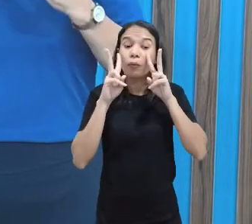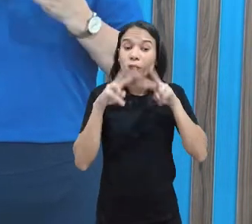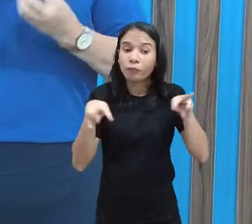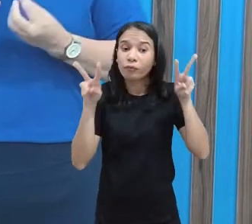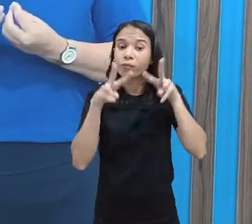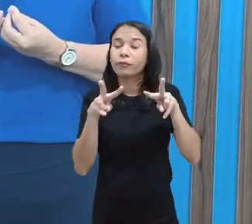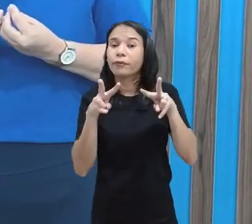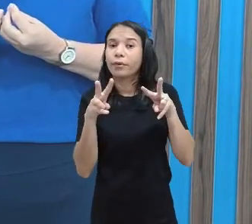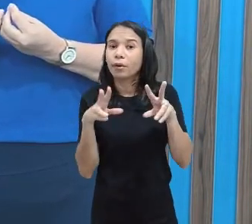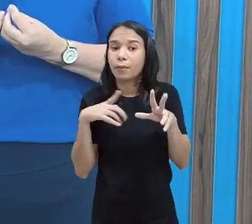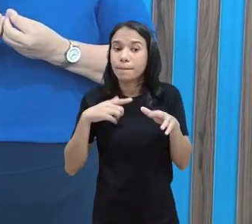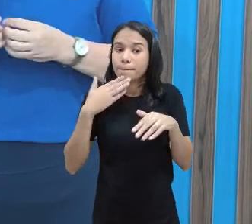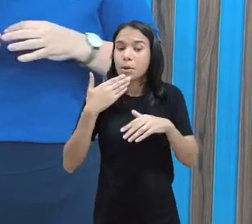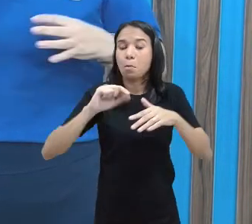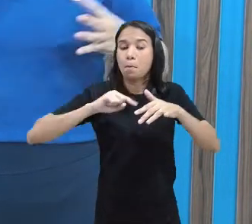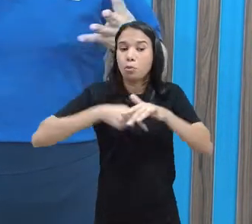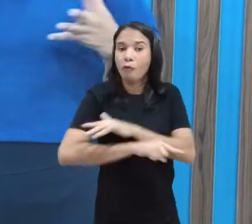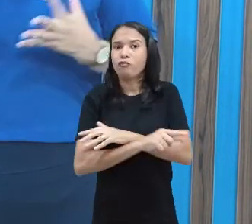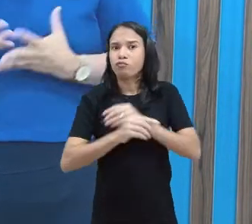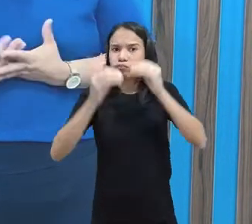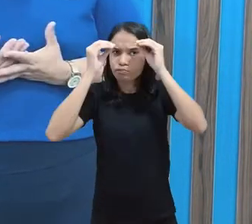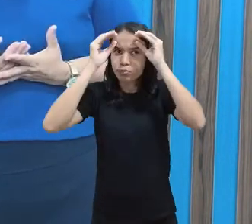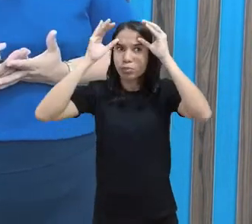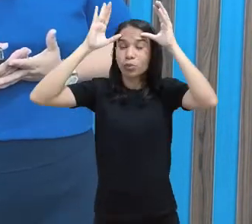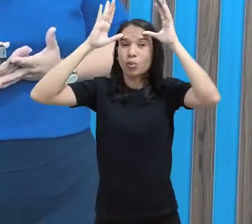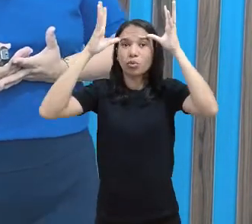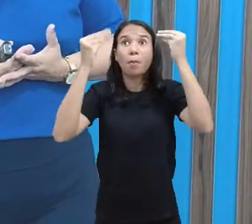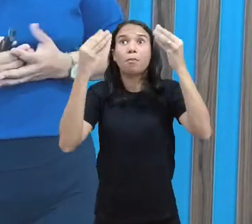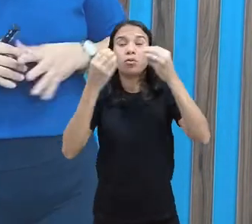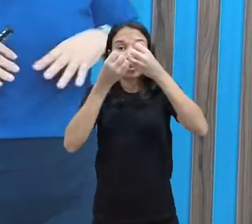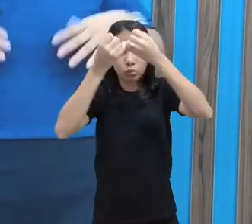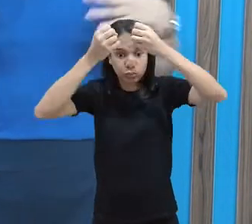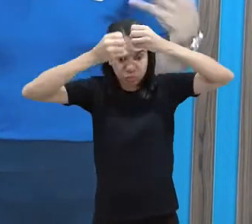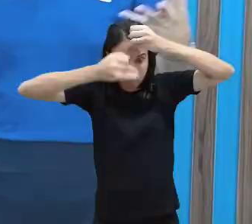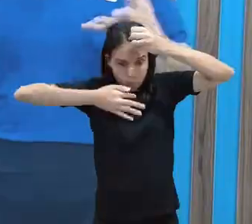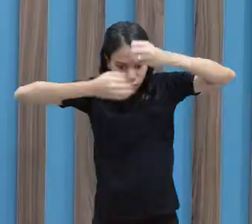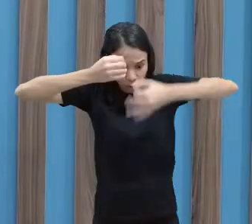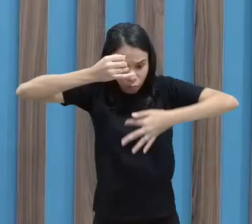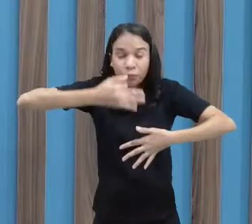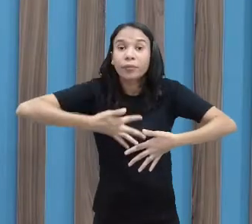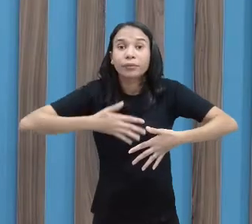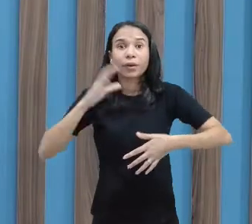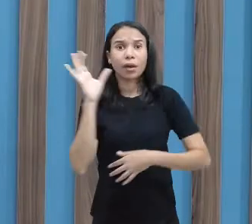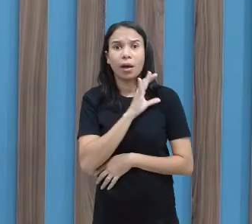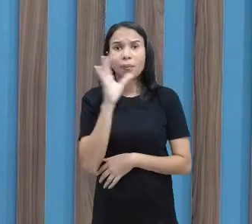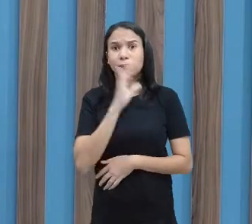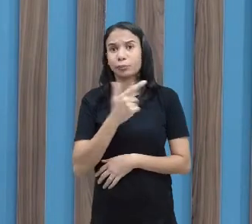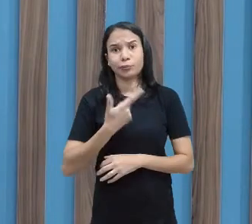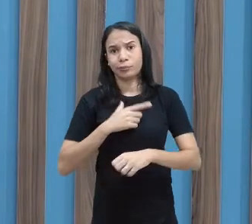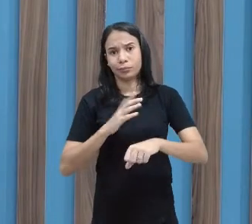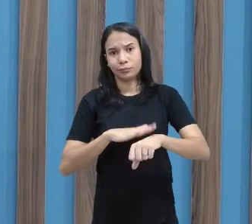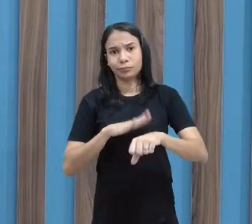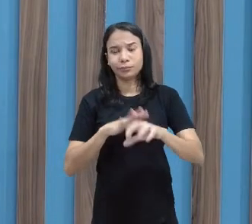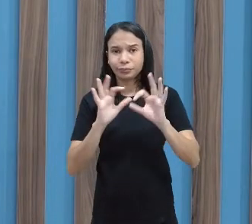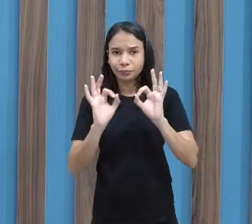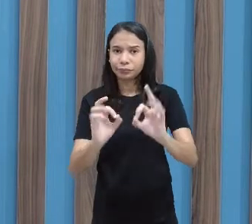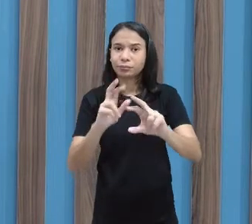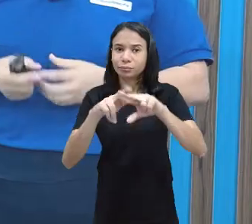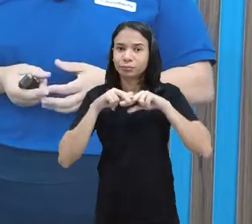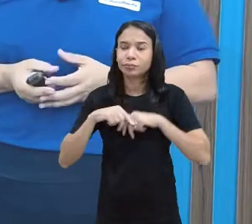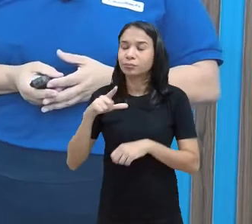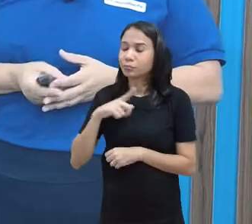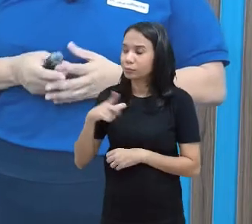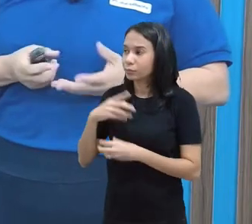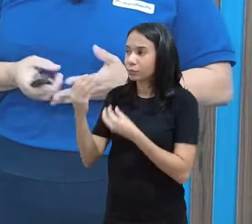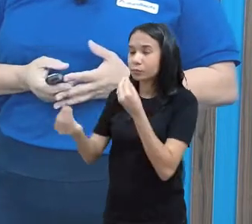algo com um pouquinho mais de profundidade do que ver muita coisa, né, Adriana? Sim. Ver muita coisa muito rápido. Verdade, viu? Né? Então, eu fiz esse